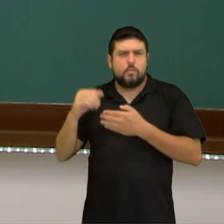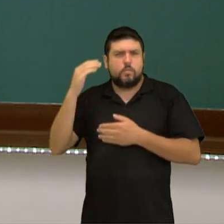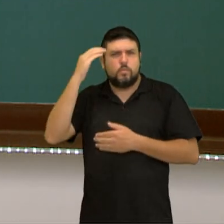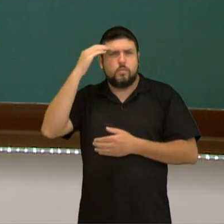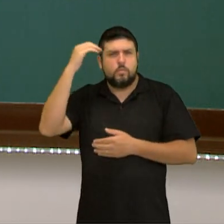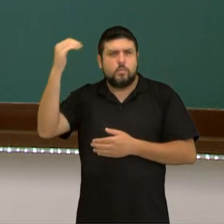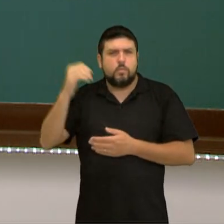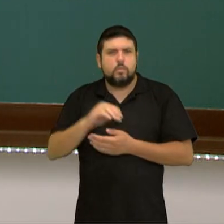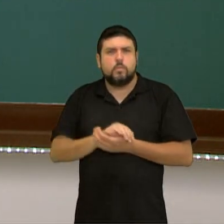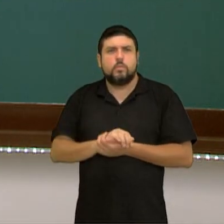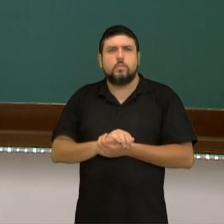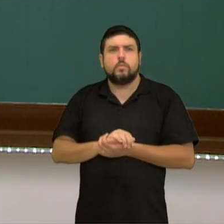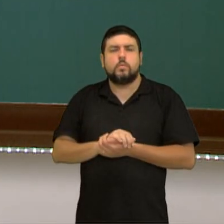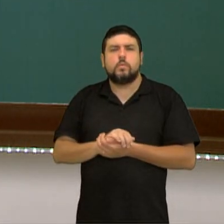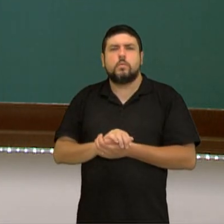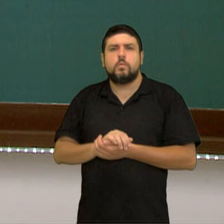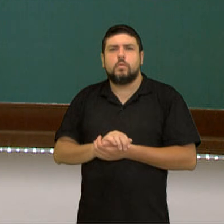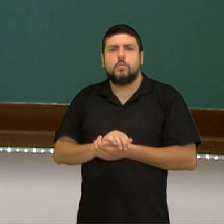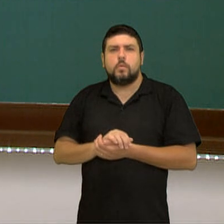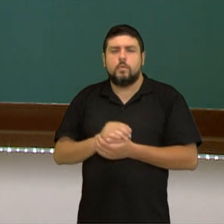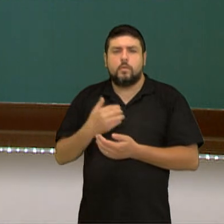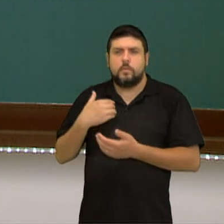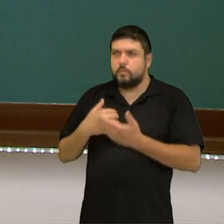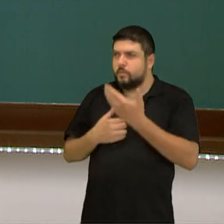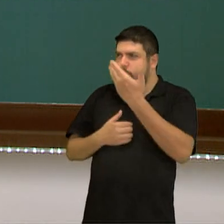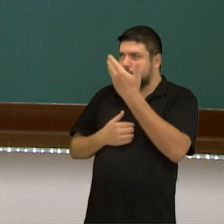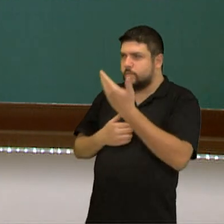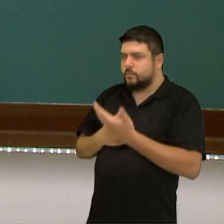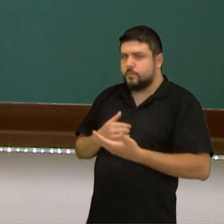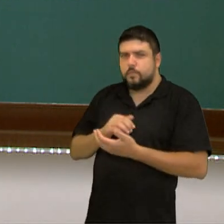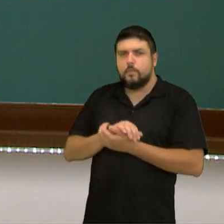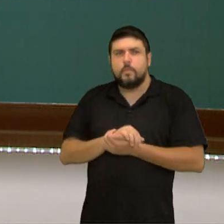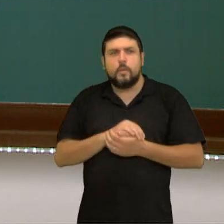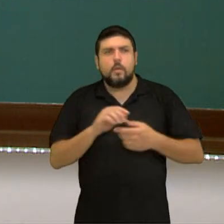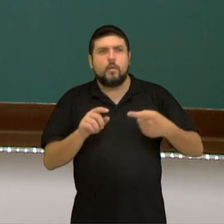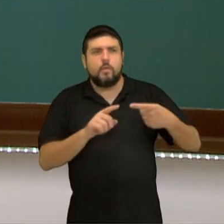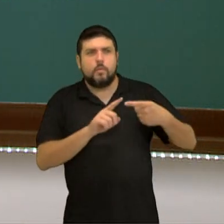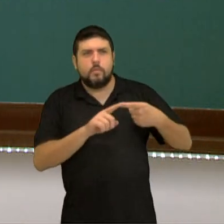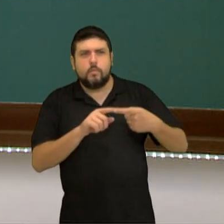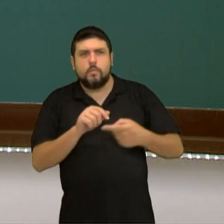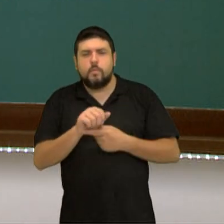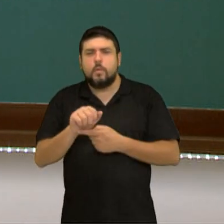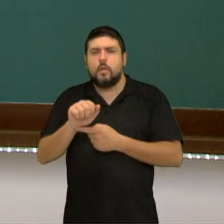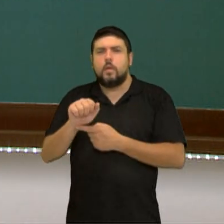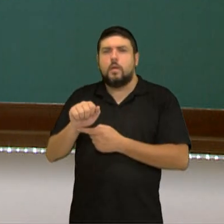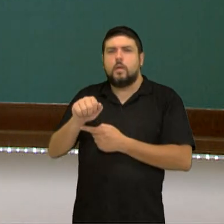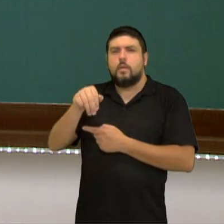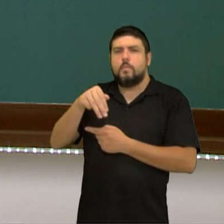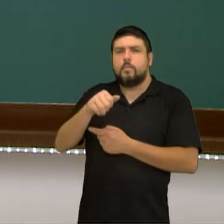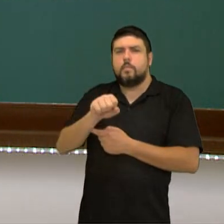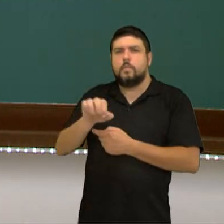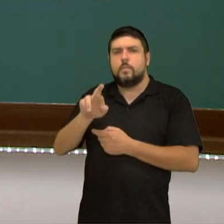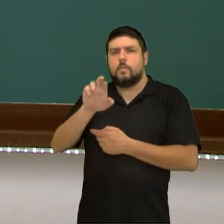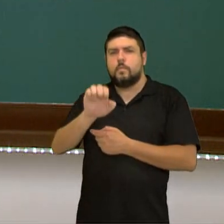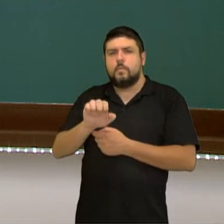Costa Taide, Mestre Taide, né? Ele foi pintor, escultor, ele